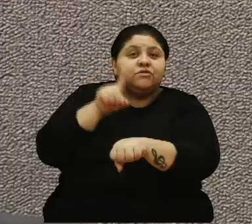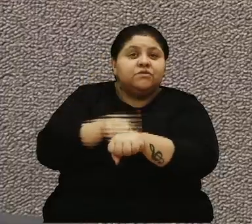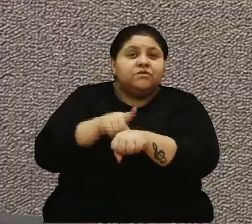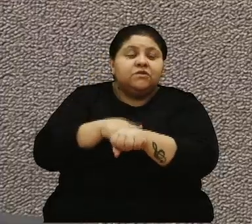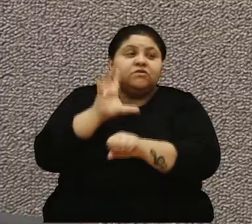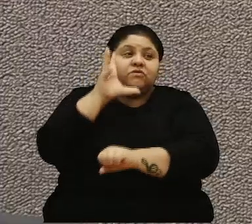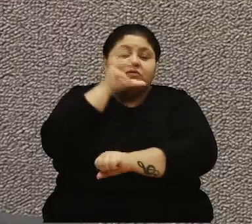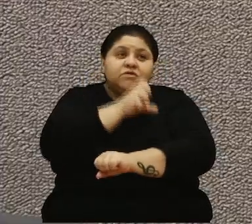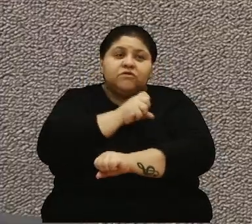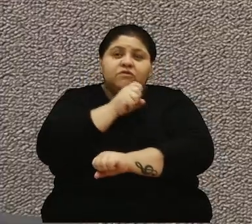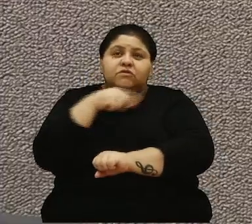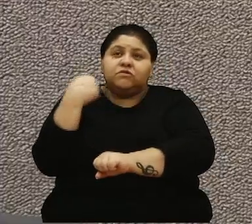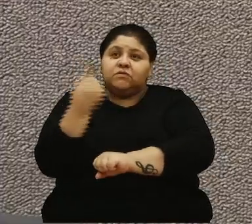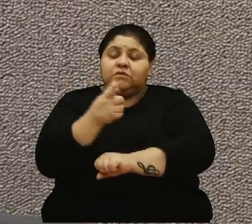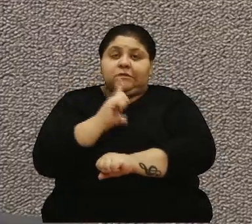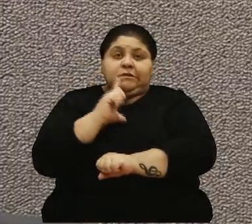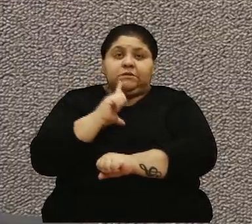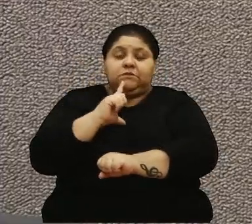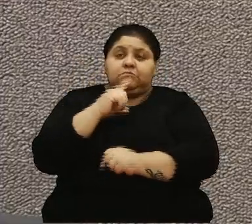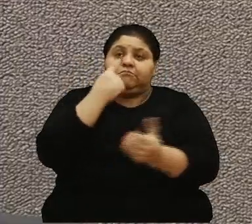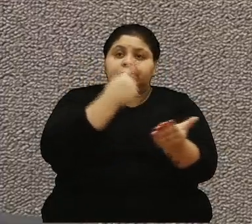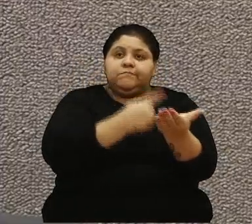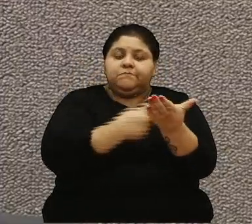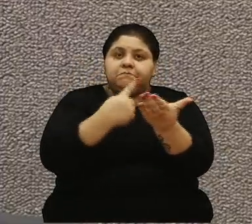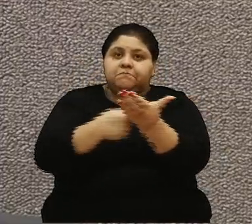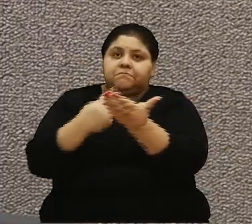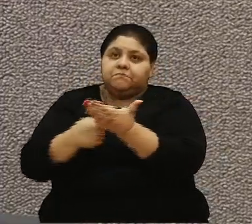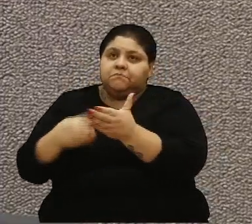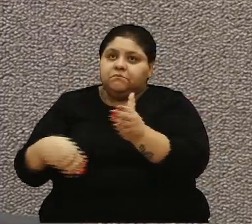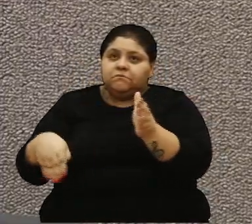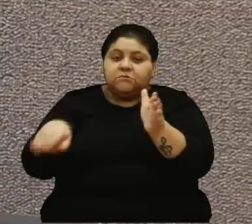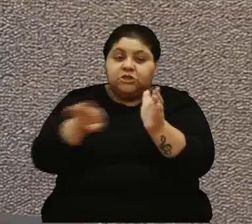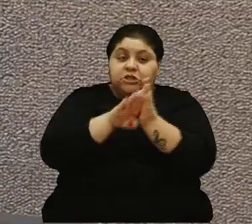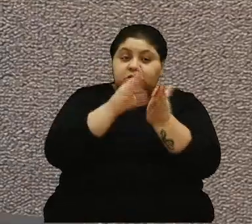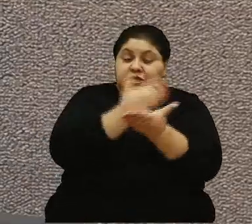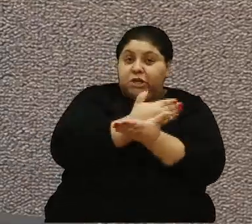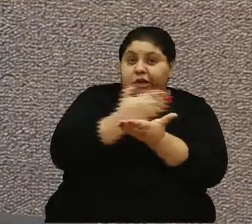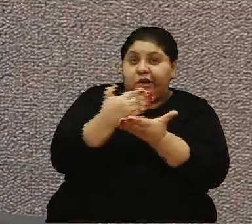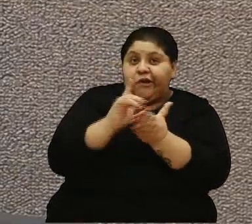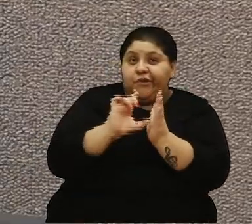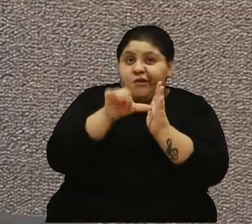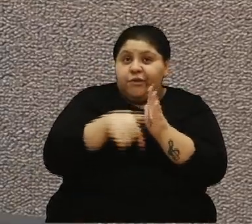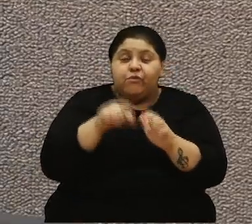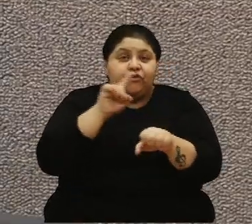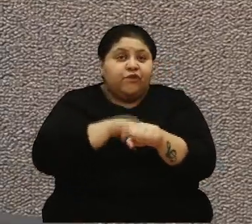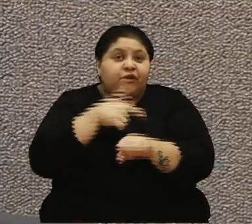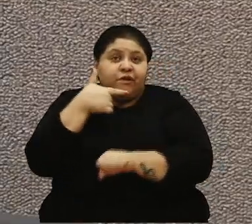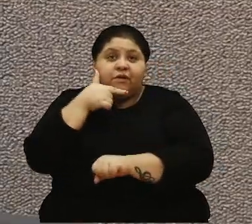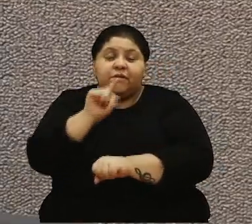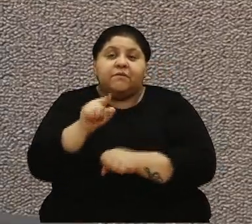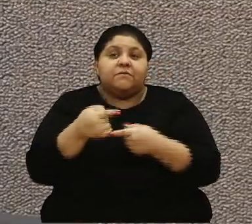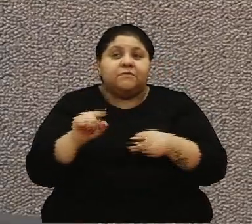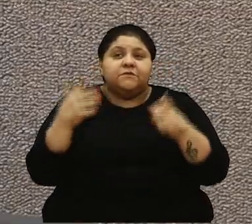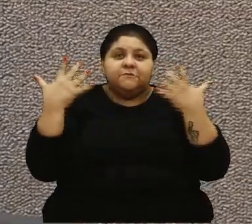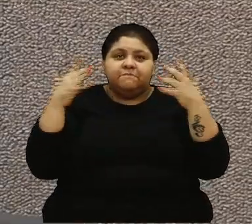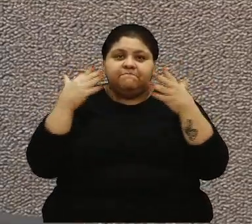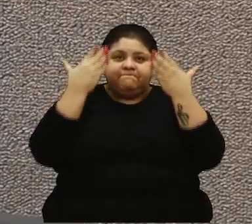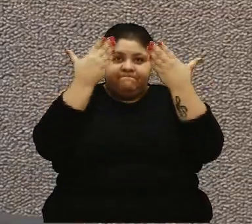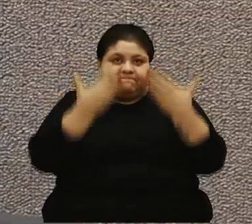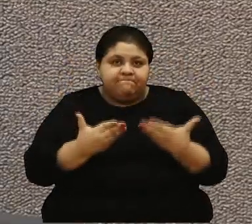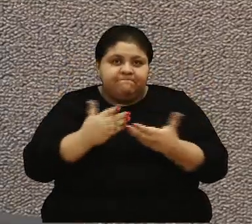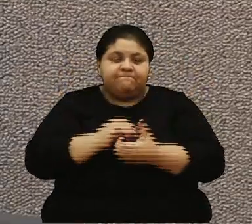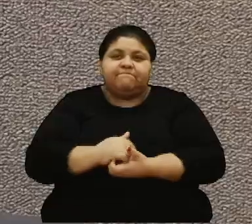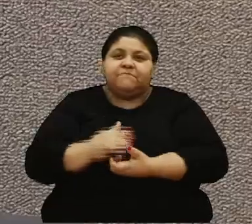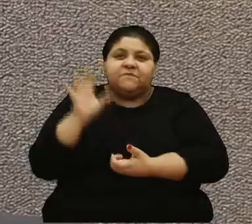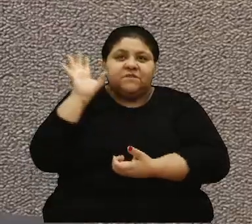sábado, porque todos nós aqui temos vários compromissos, né? Chegamos ali no início e depois até o horário que deu. Mas parabenizar a Vossa Excelência, estava